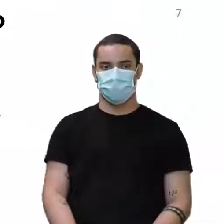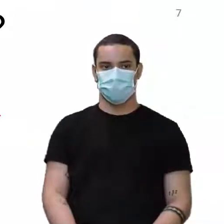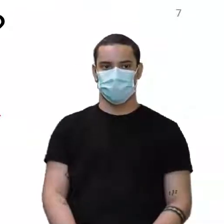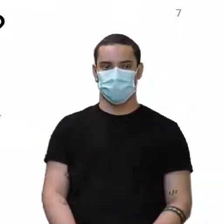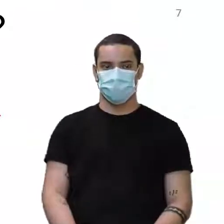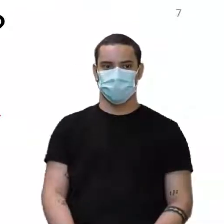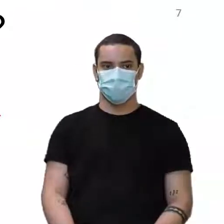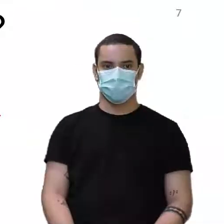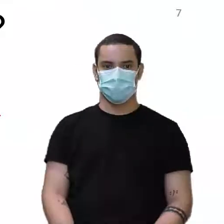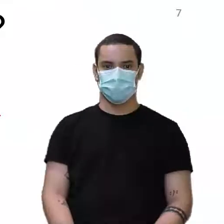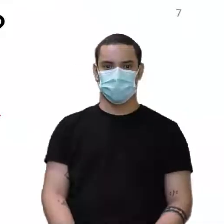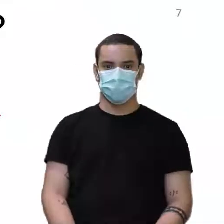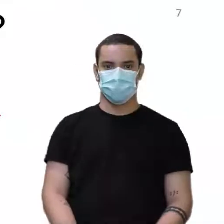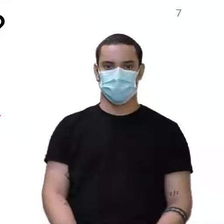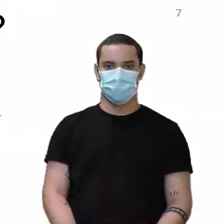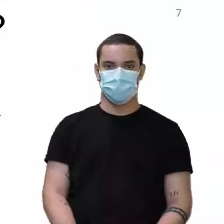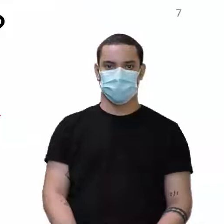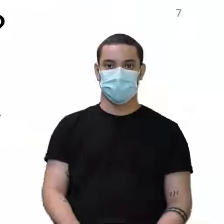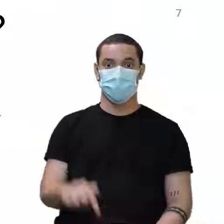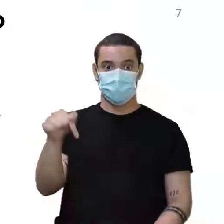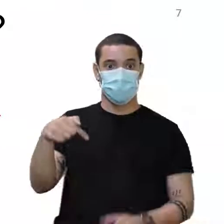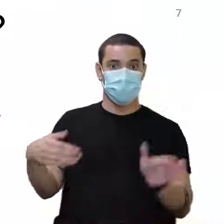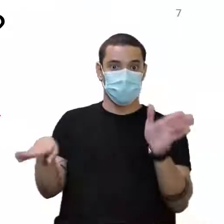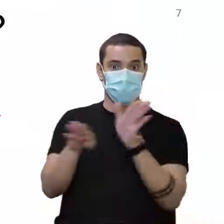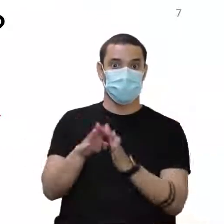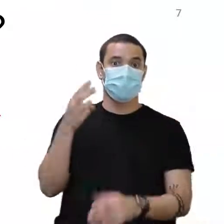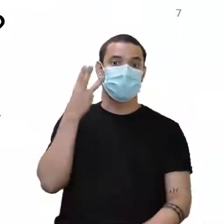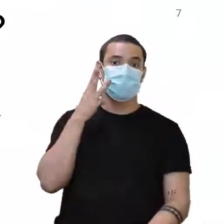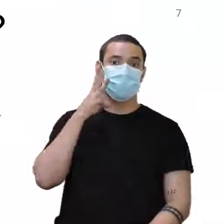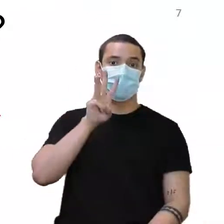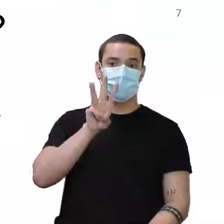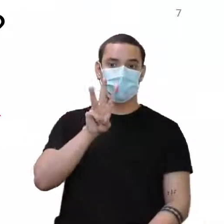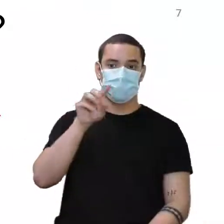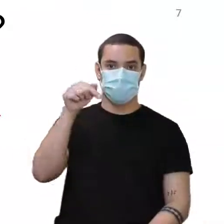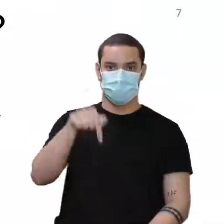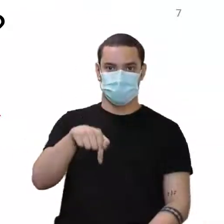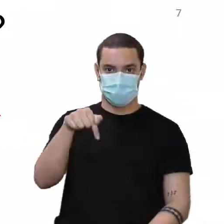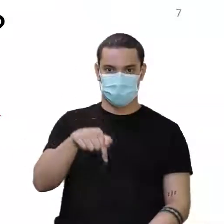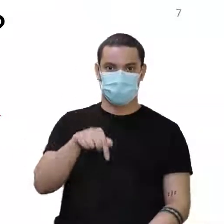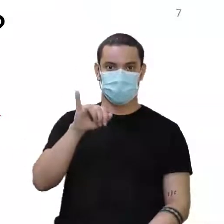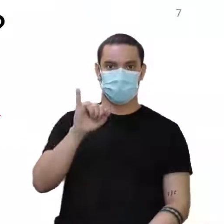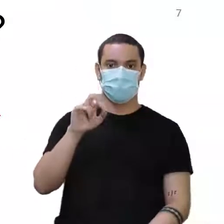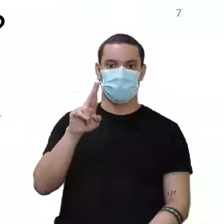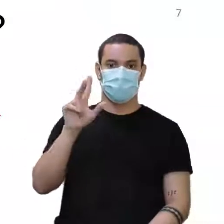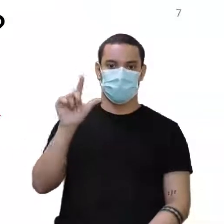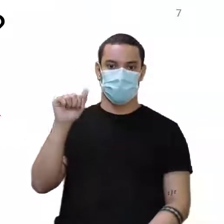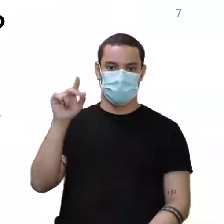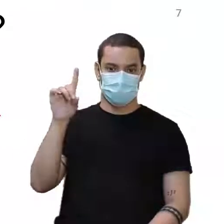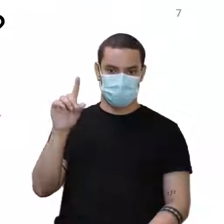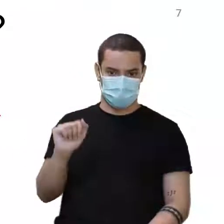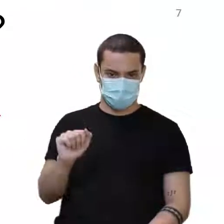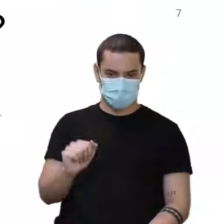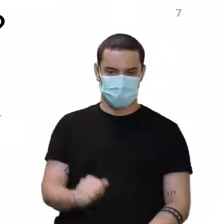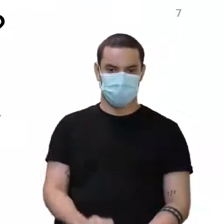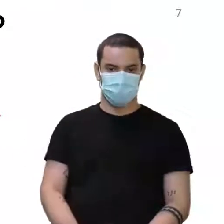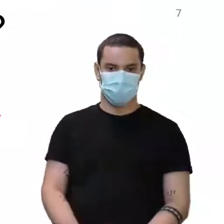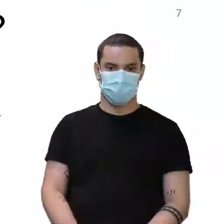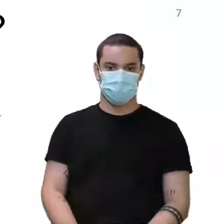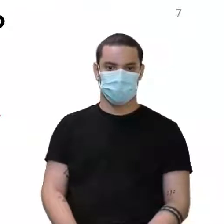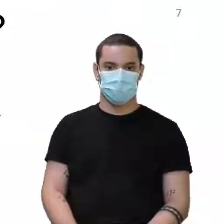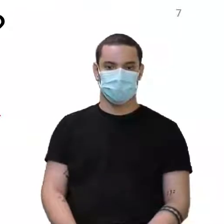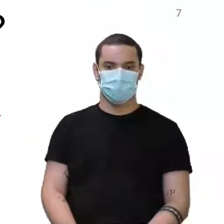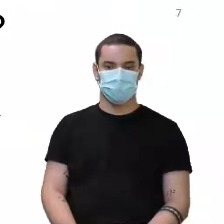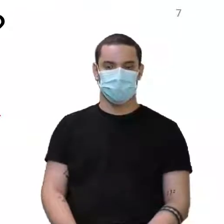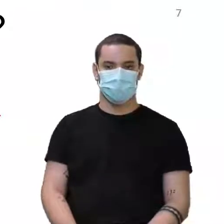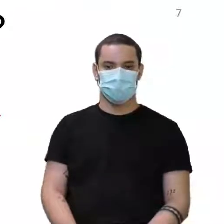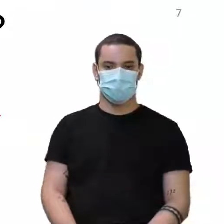Irlanda por 3 dias. Por 3, aliás, por não, tem uma mania de usar esse por no for, porque for significa